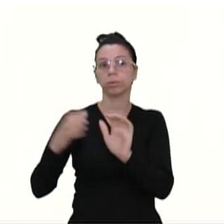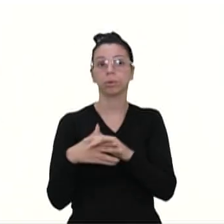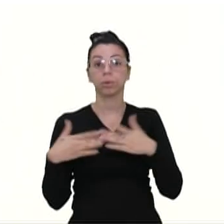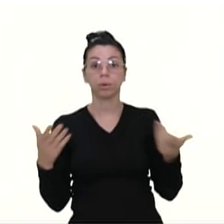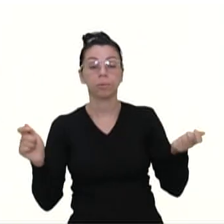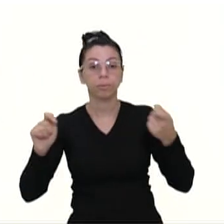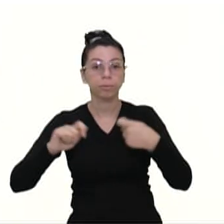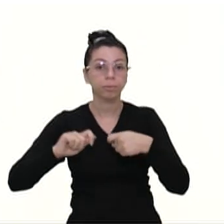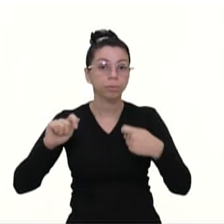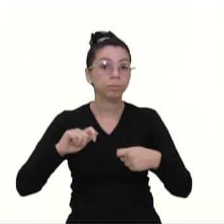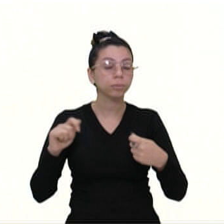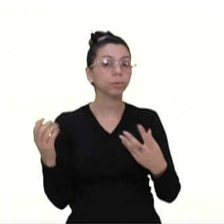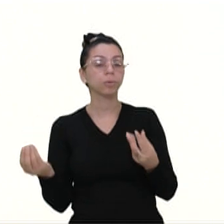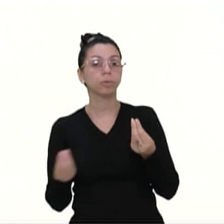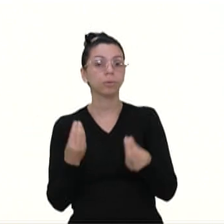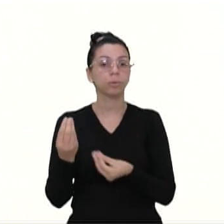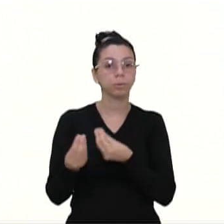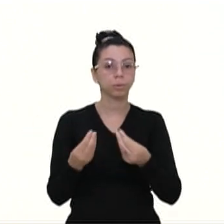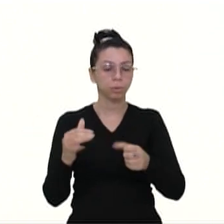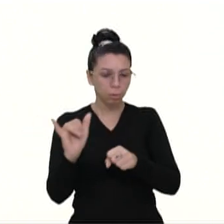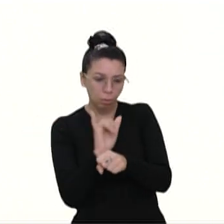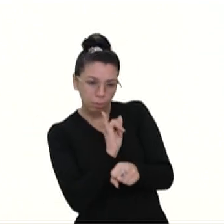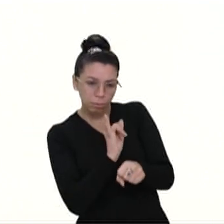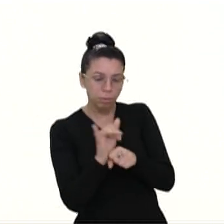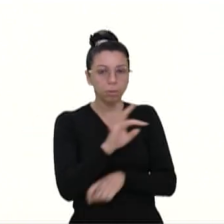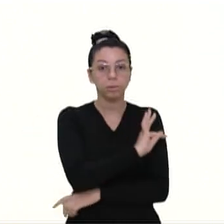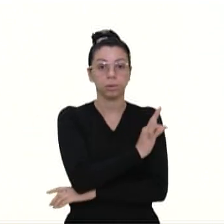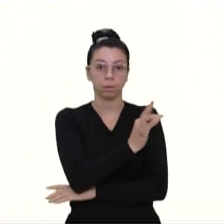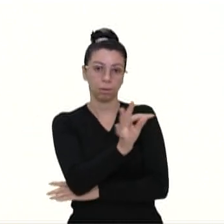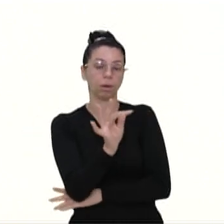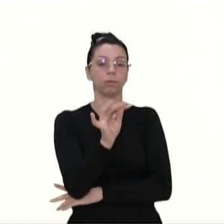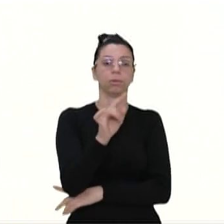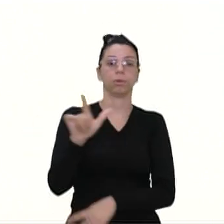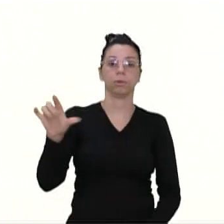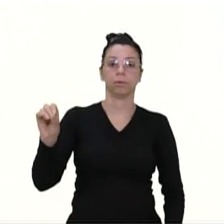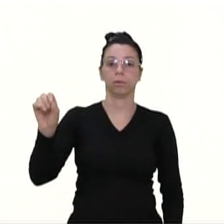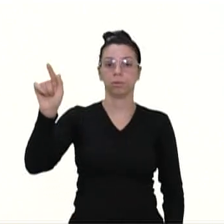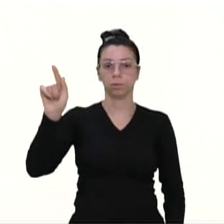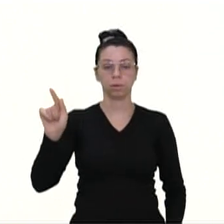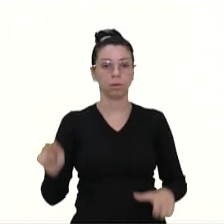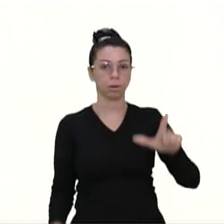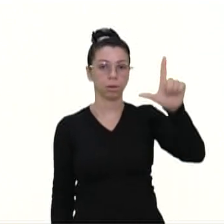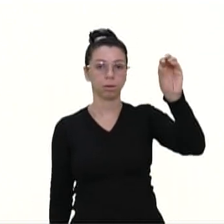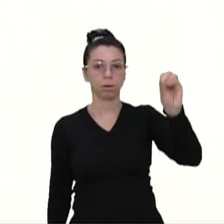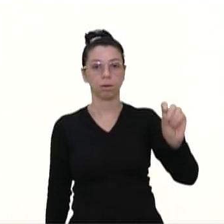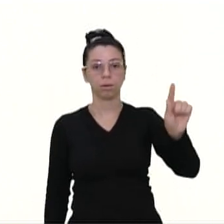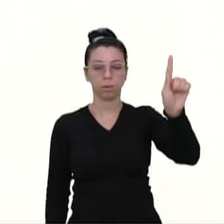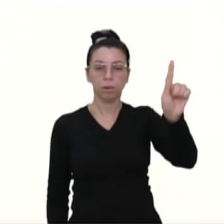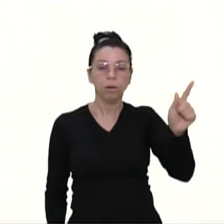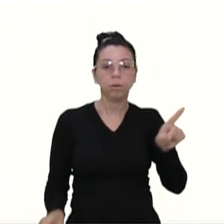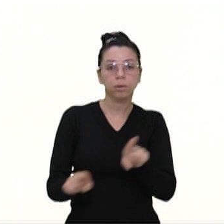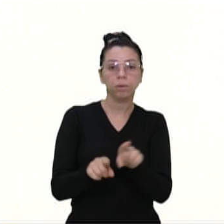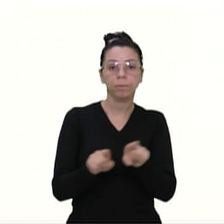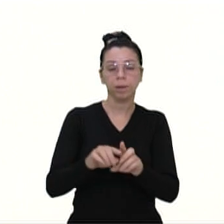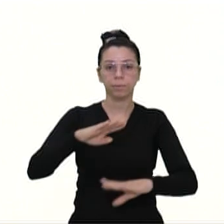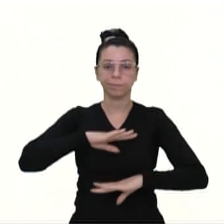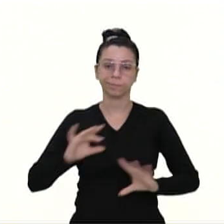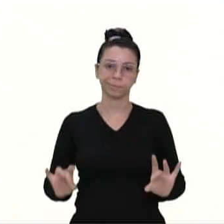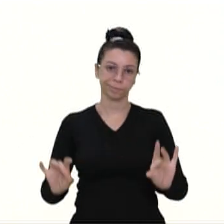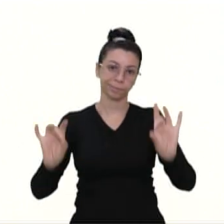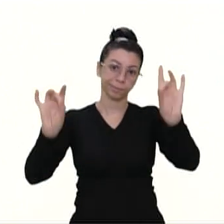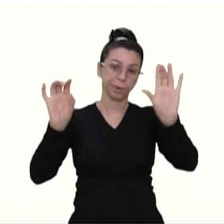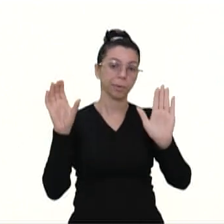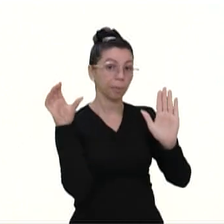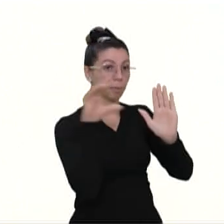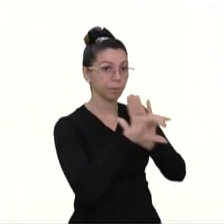situação de aplicação de técnica de resolver logaritmo e também de utilização dos seus casos especiais, das suas propriedades.